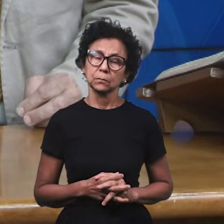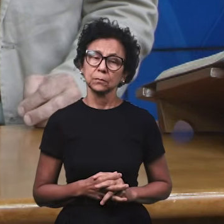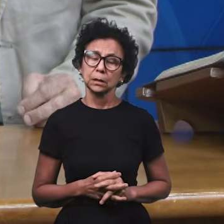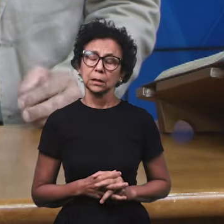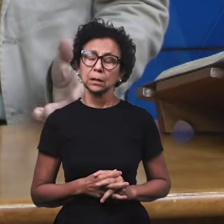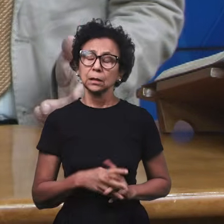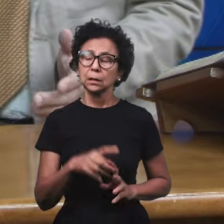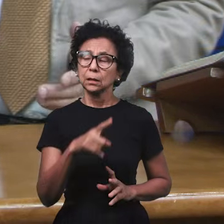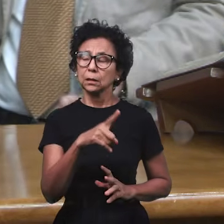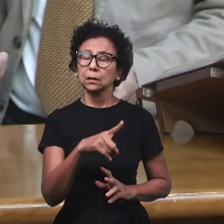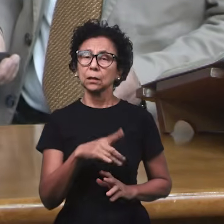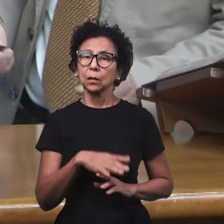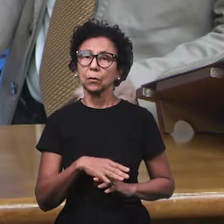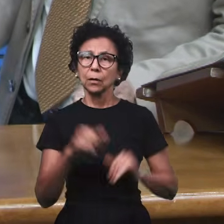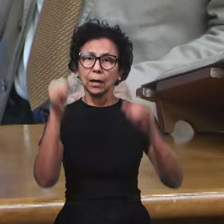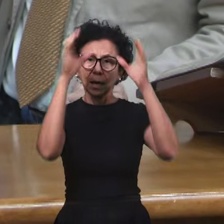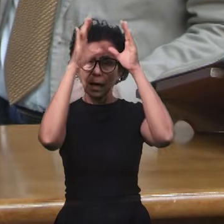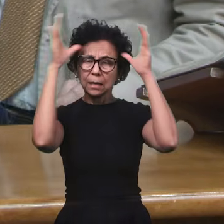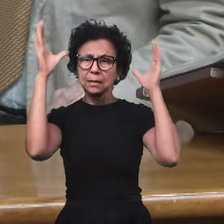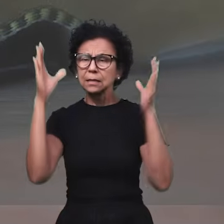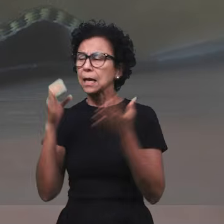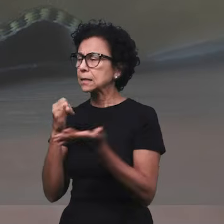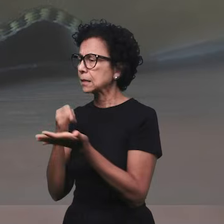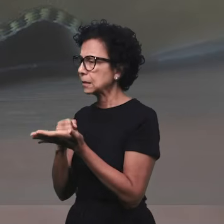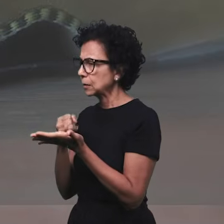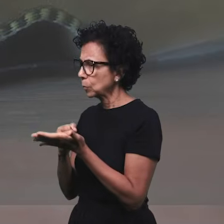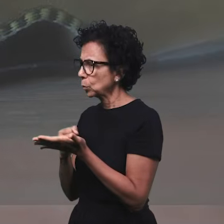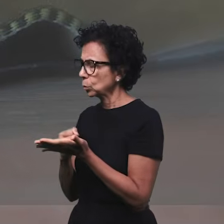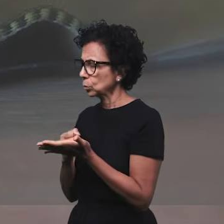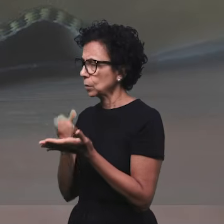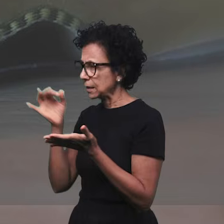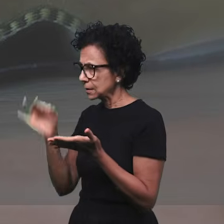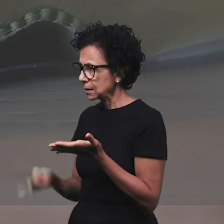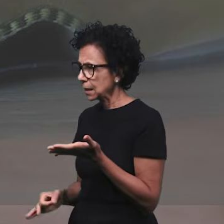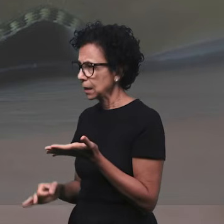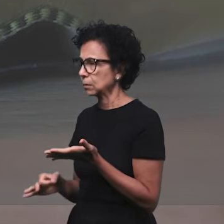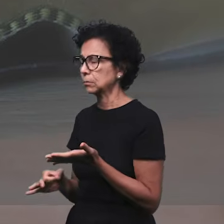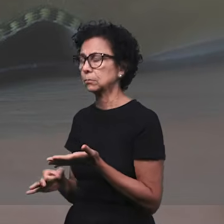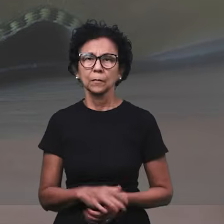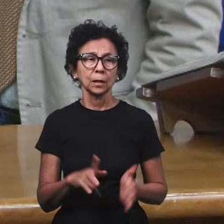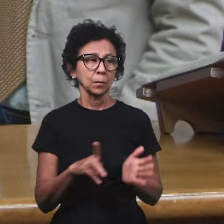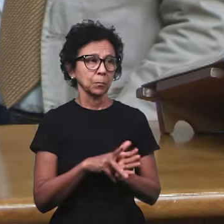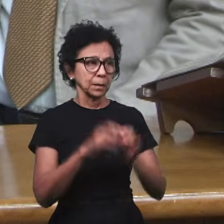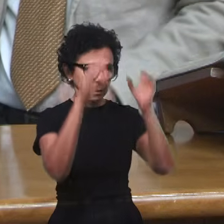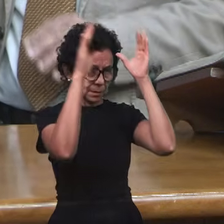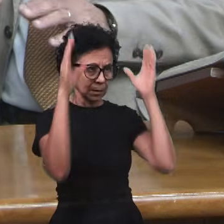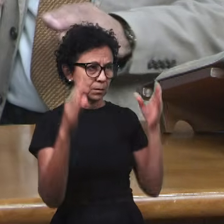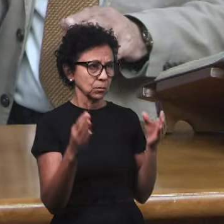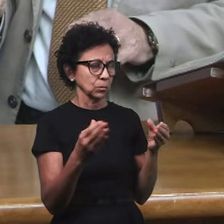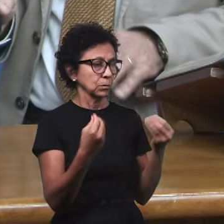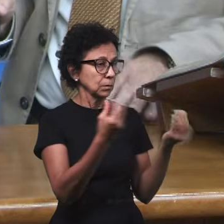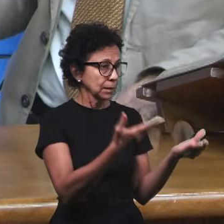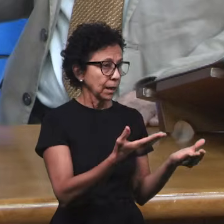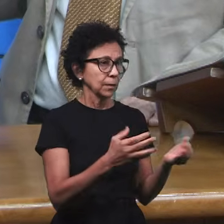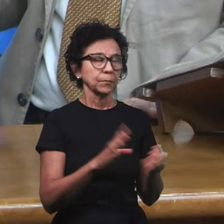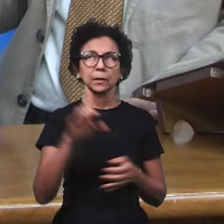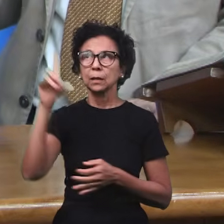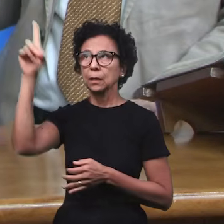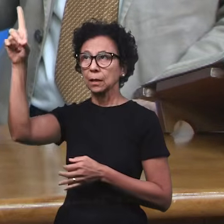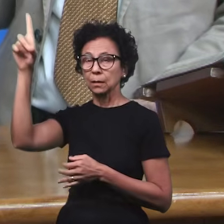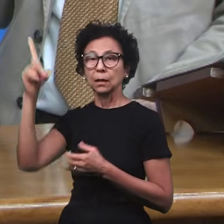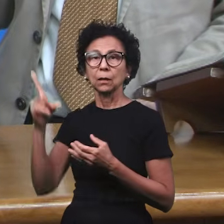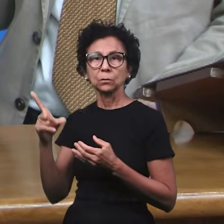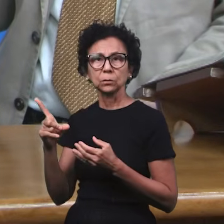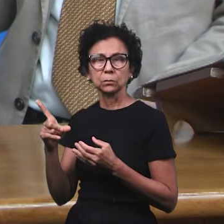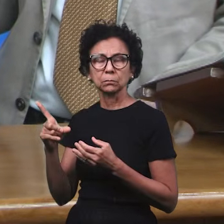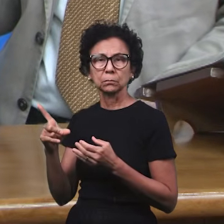César? Ao que o Senhor Jesus respondeu? Ele disse, dai a César o que é de César e a Deus o que é de Deus. Pronto. Ele focou onde?